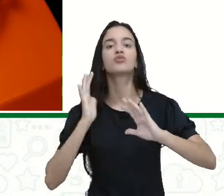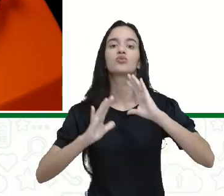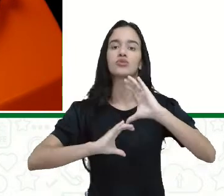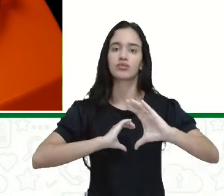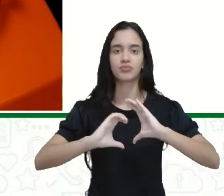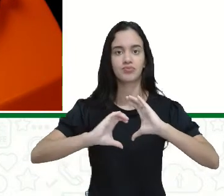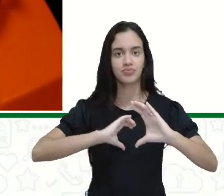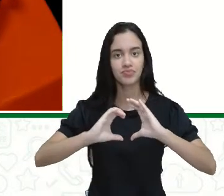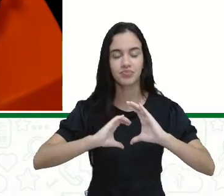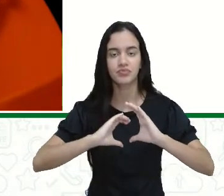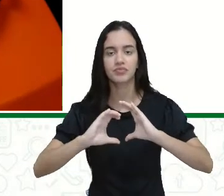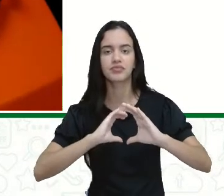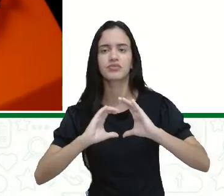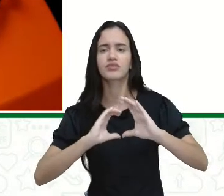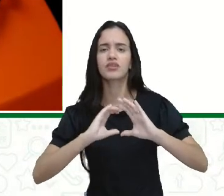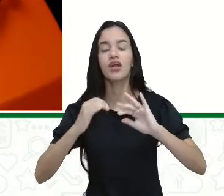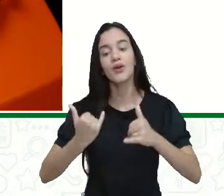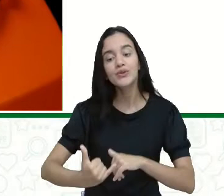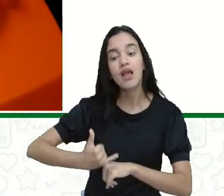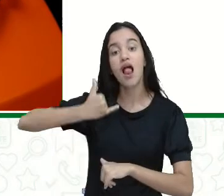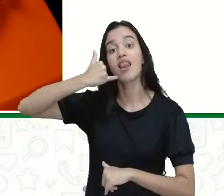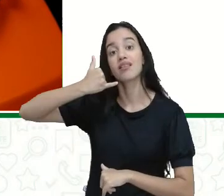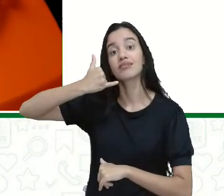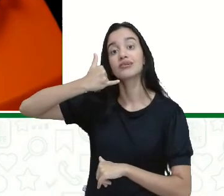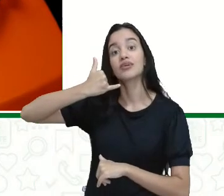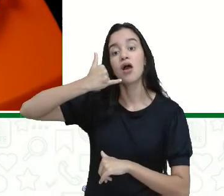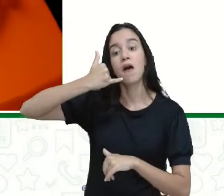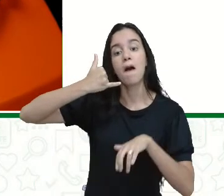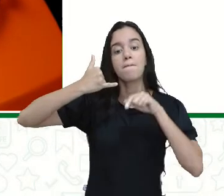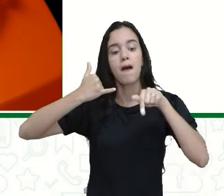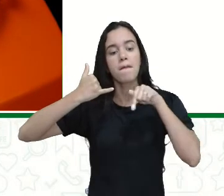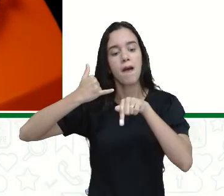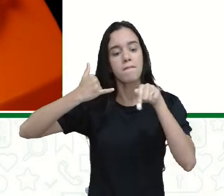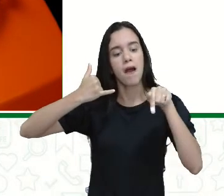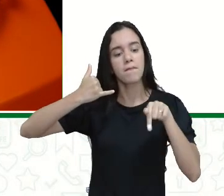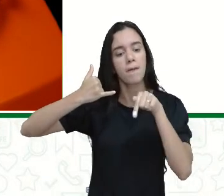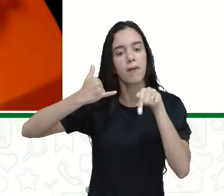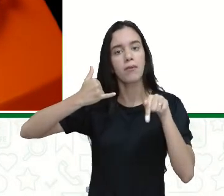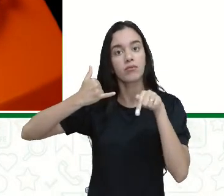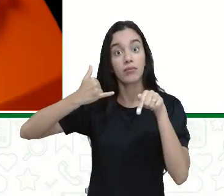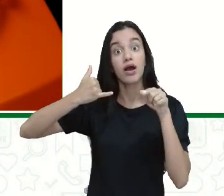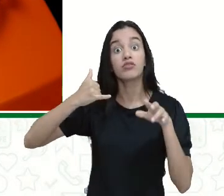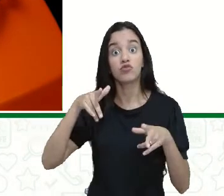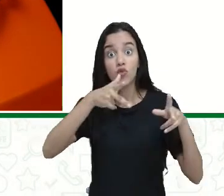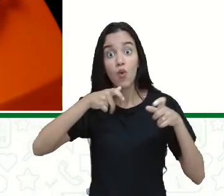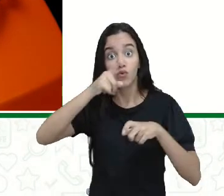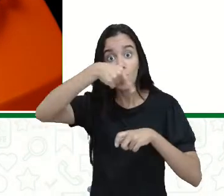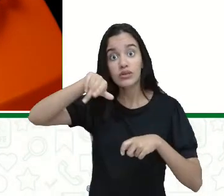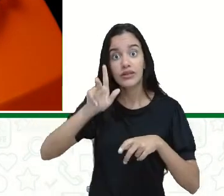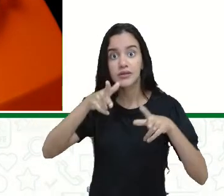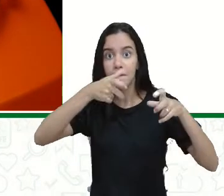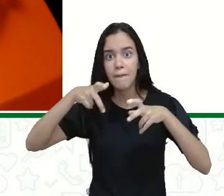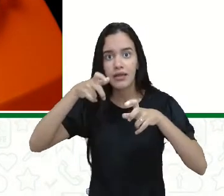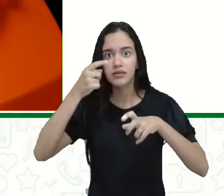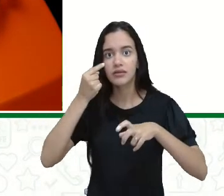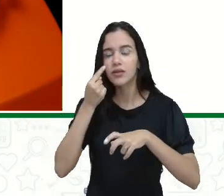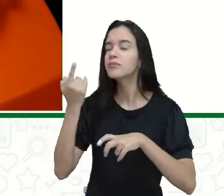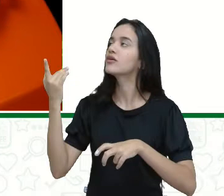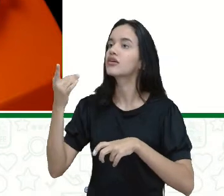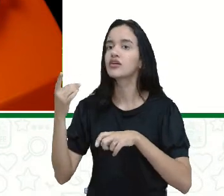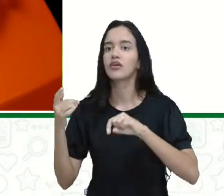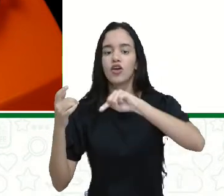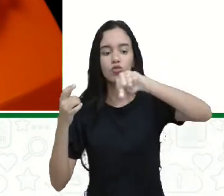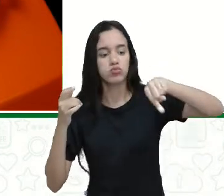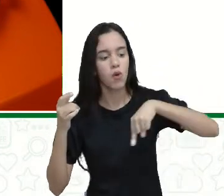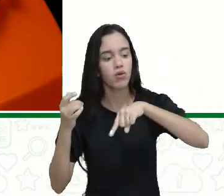comunicarem, através de uma ligação de escada. Você observa aí que a pessoa está